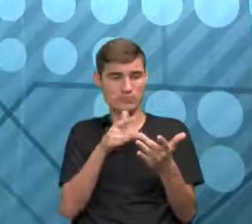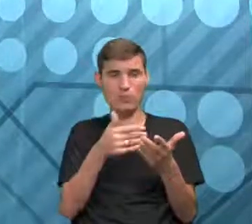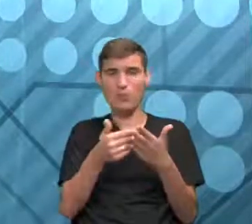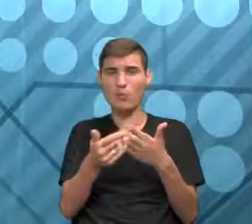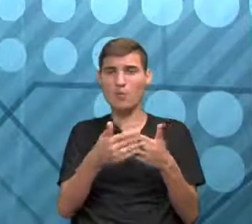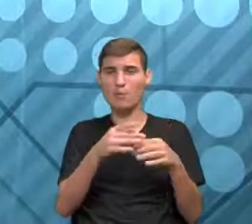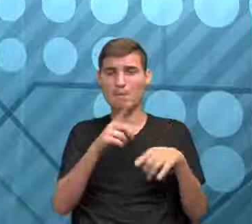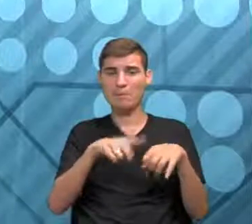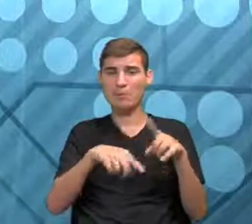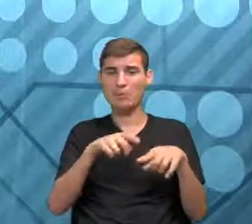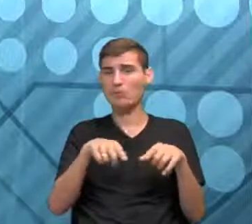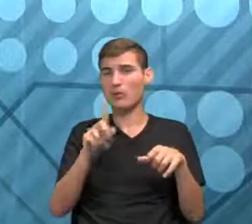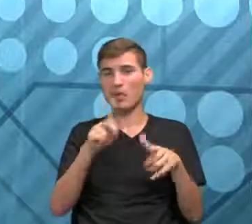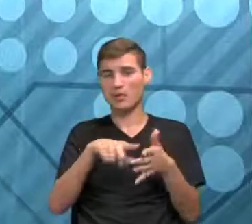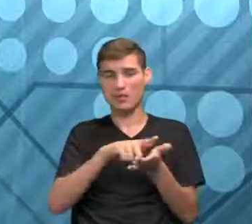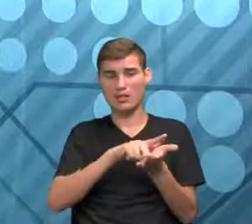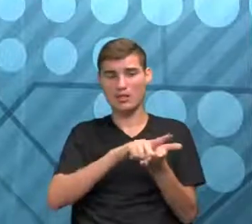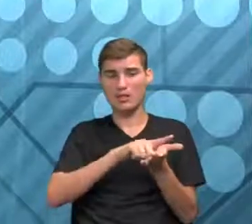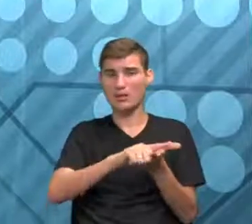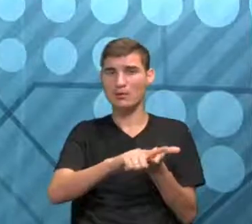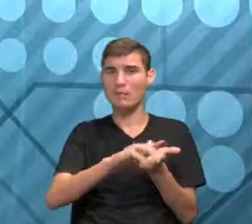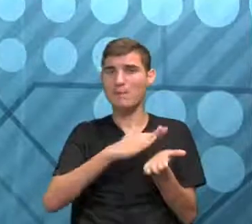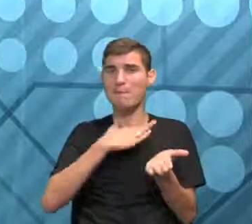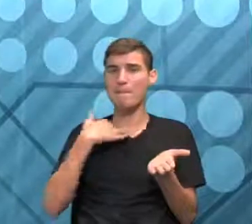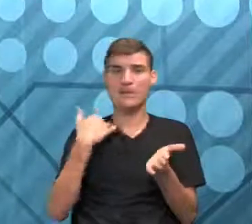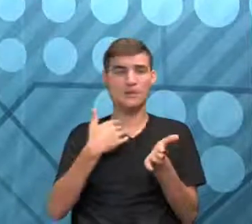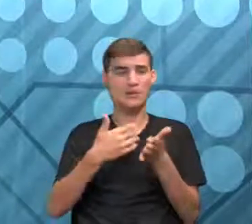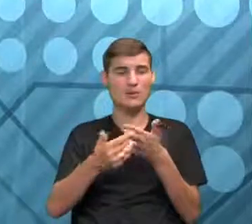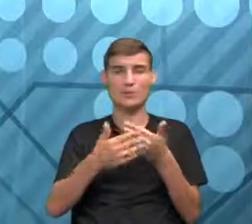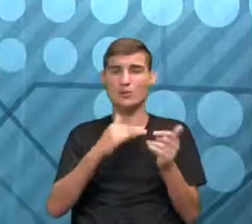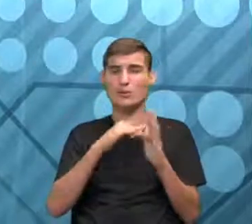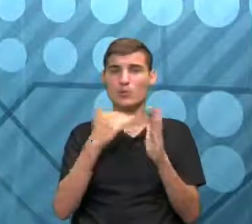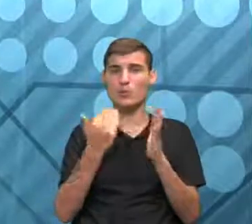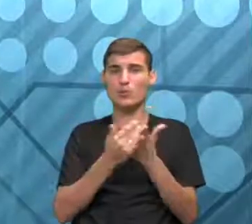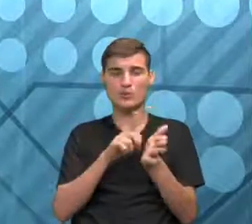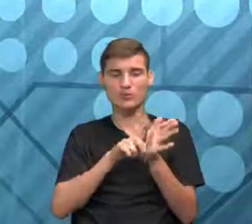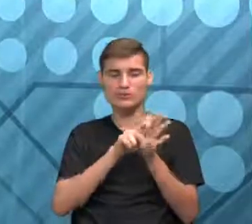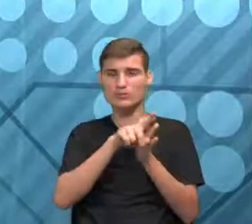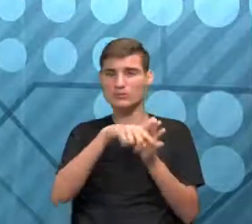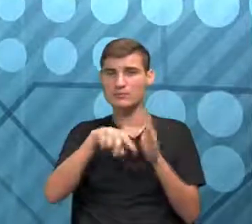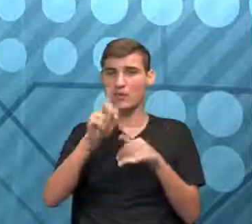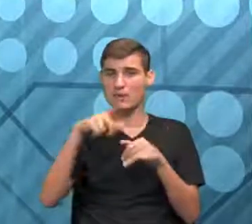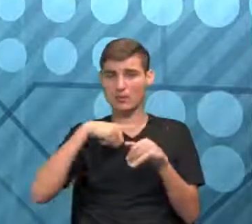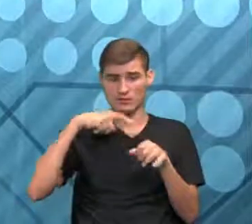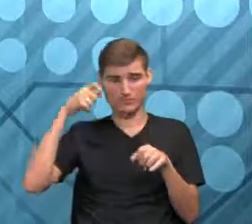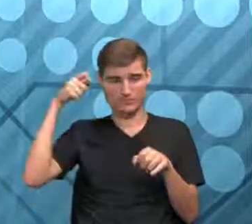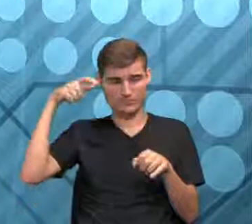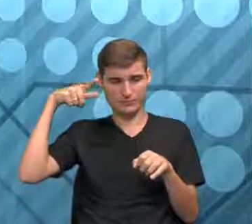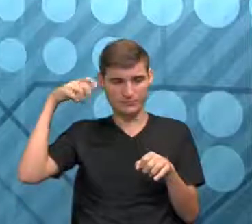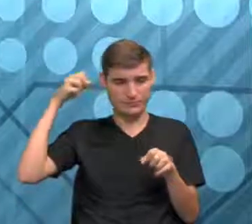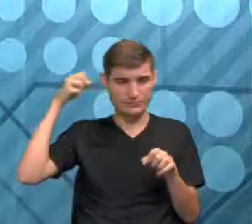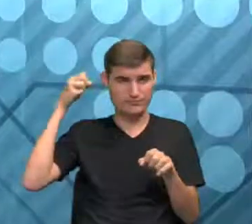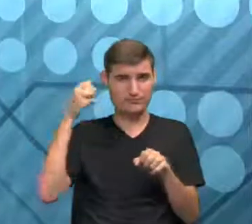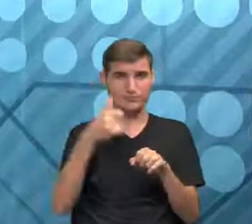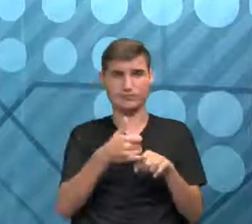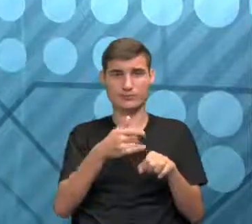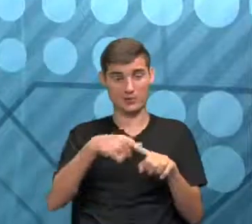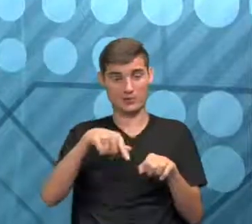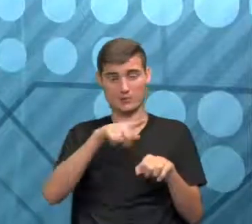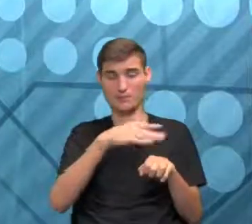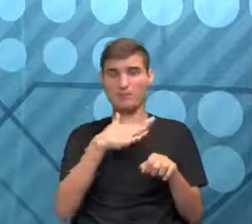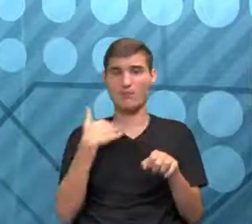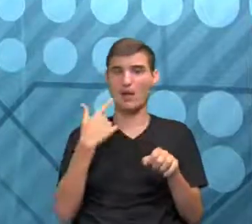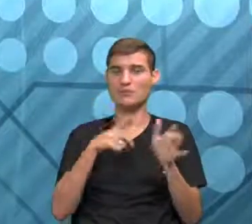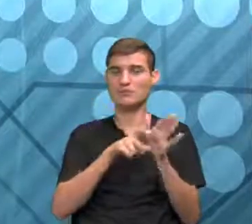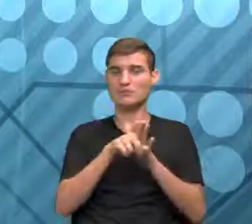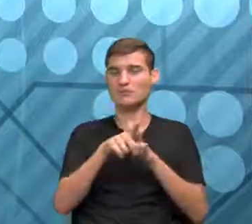material, ele esteriliza o material. Então tem a transmissão eletromagnética, saindo da lâmpada e chegando no material a ser esterilizado. Você vê que